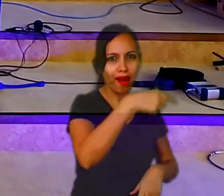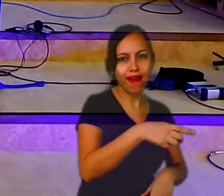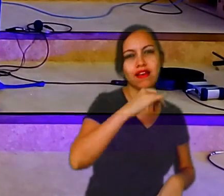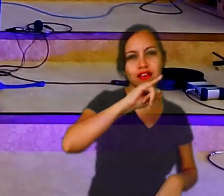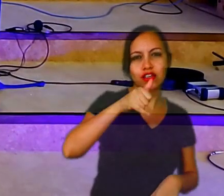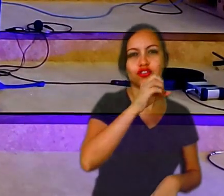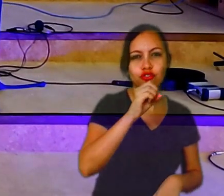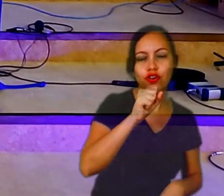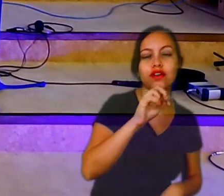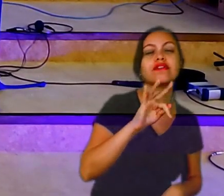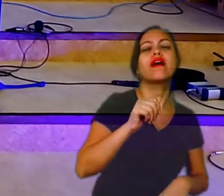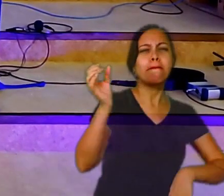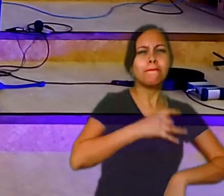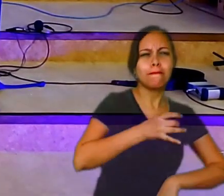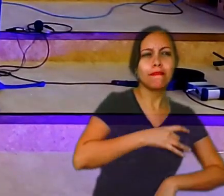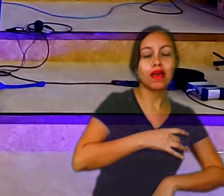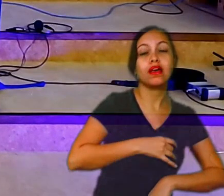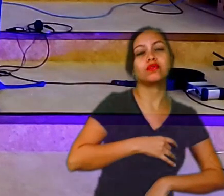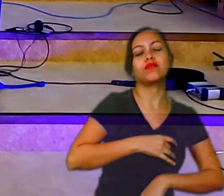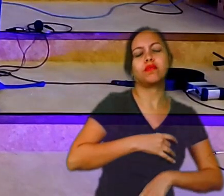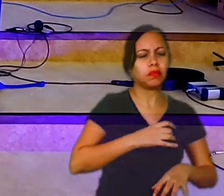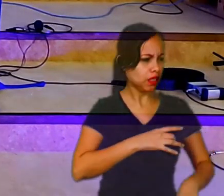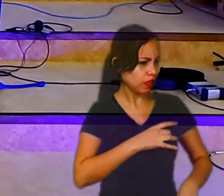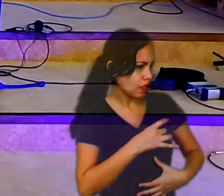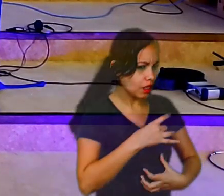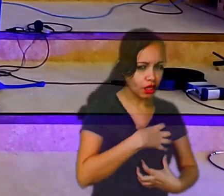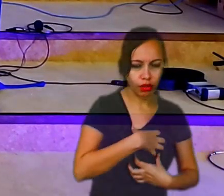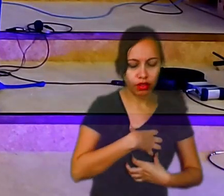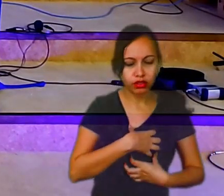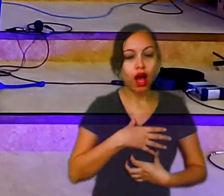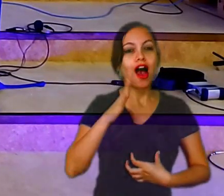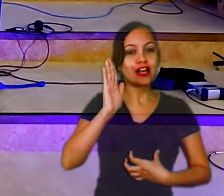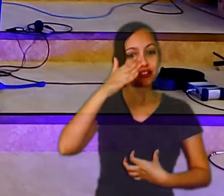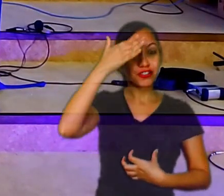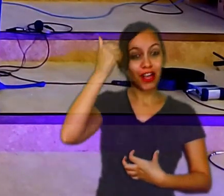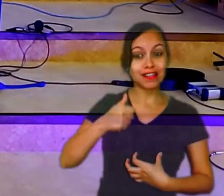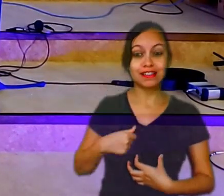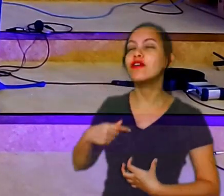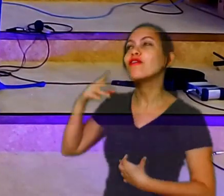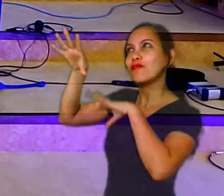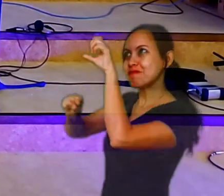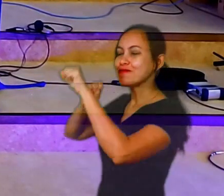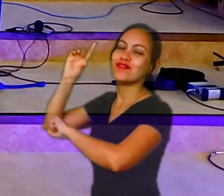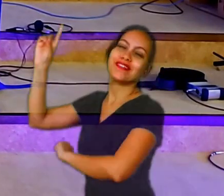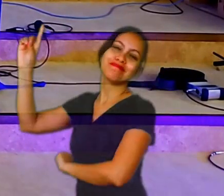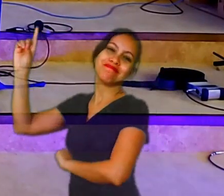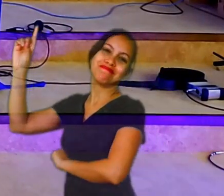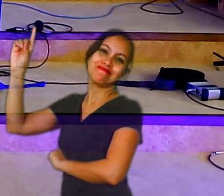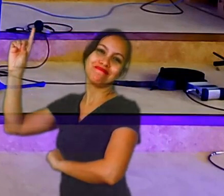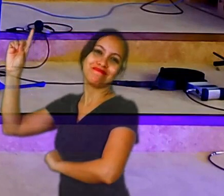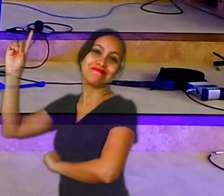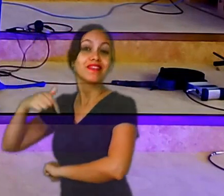notícia, ele tomou essa decisão grandiosa: buscar a